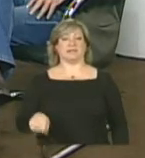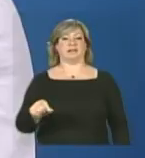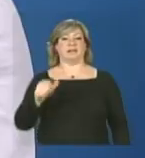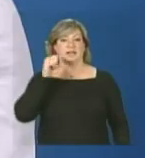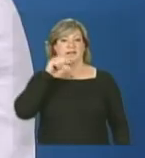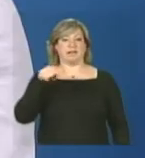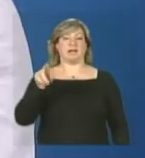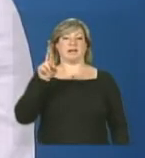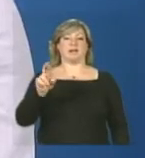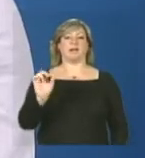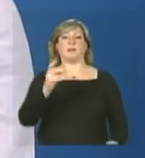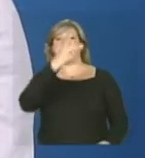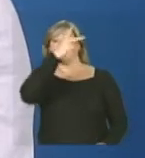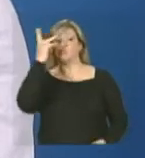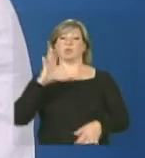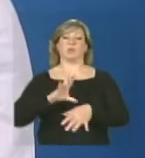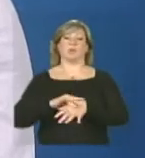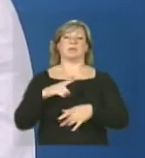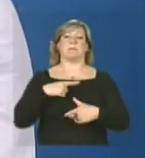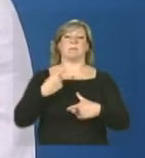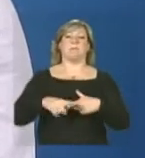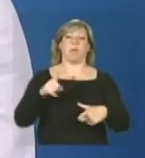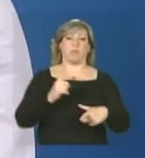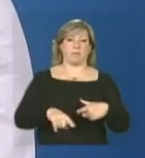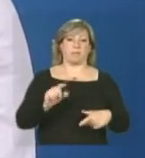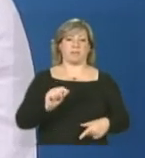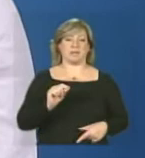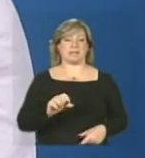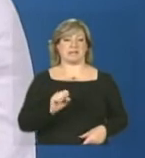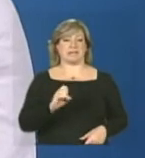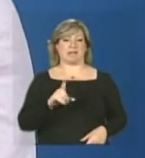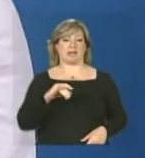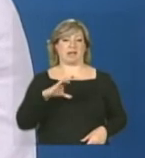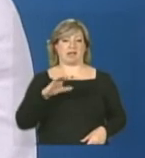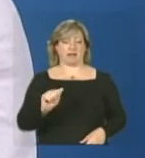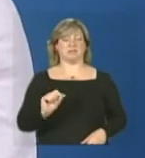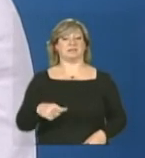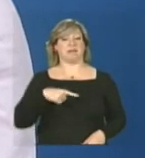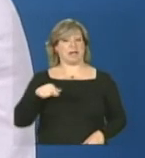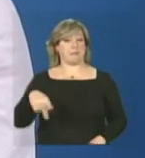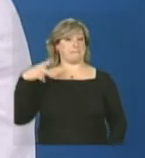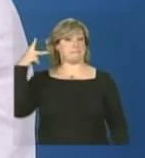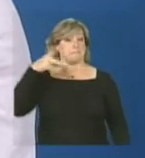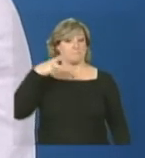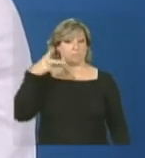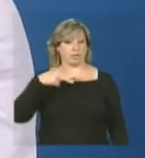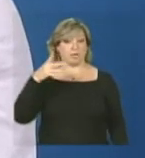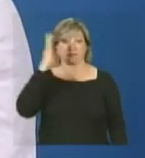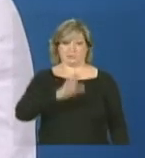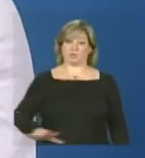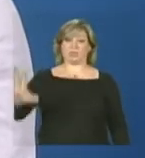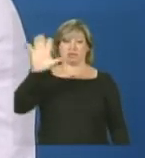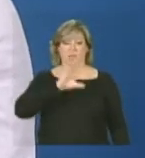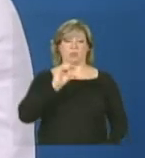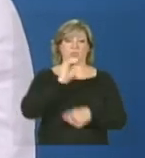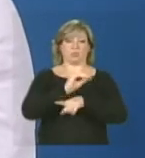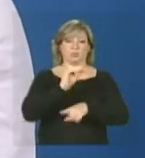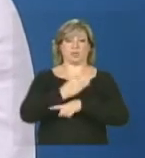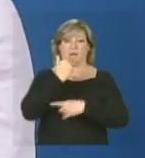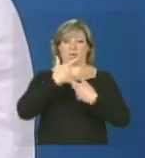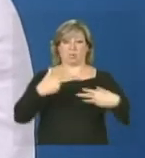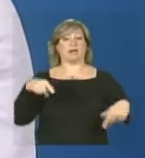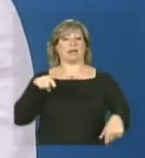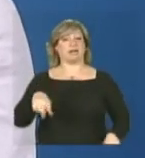os pacientes que têm doença celíaca. E a Política Nacional de Alimentação e Nutrição, ela já existe há alguns anos, ela